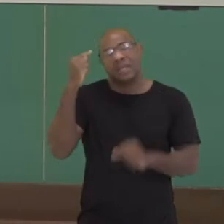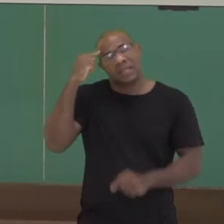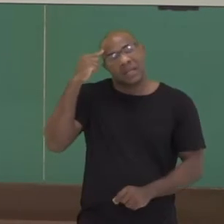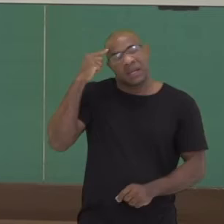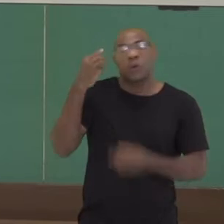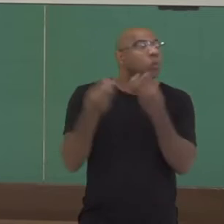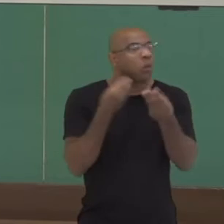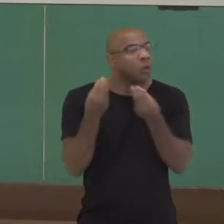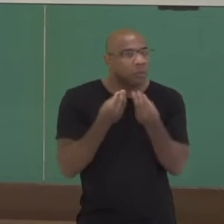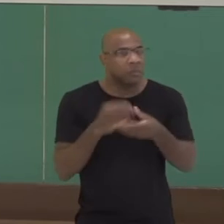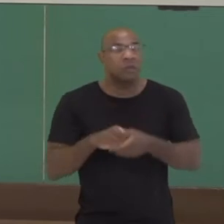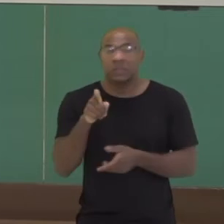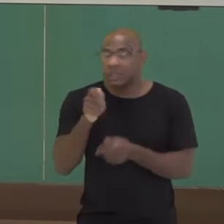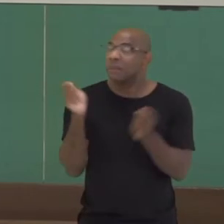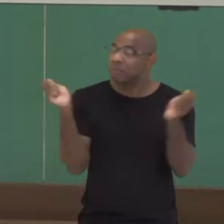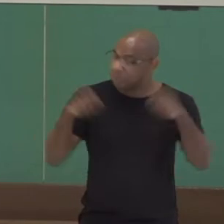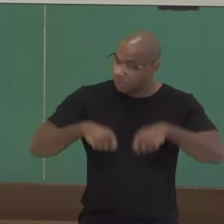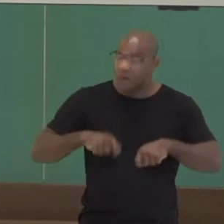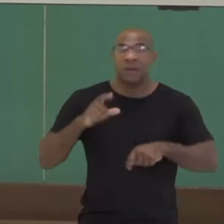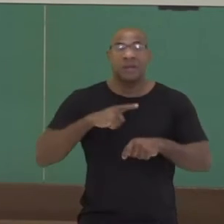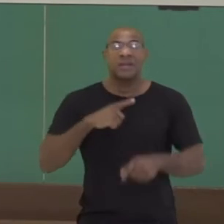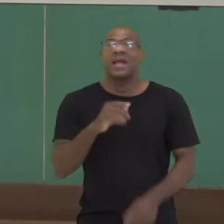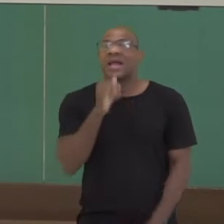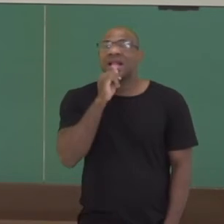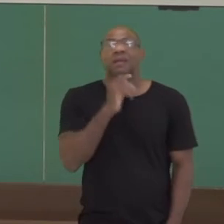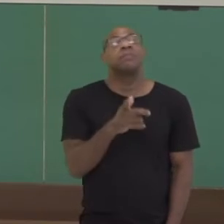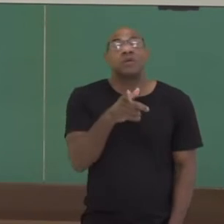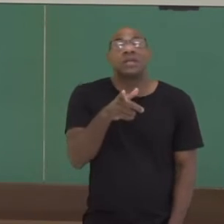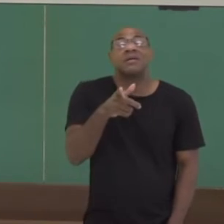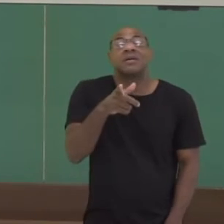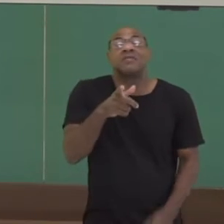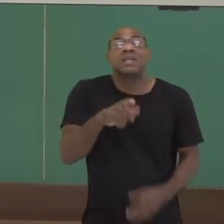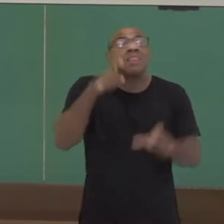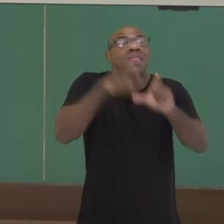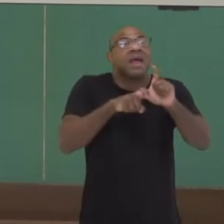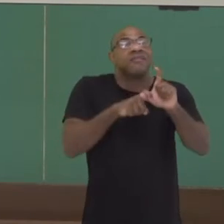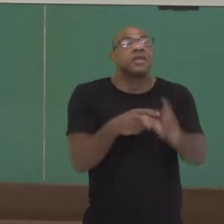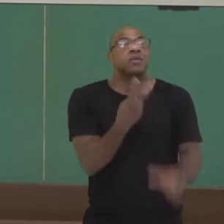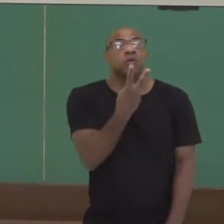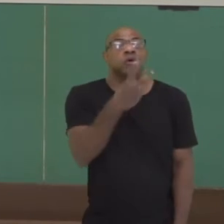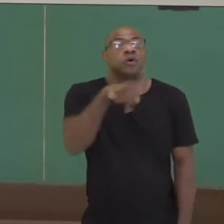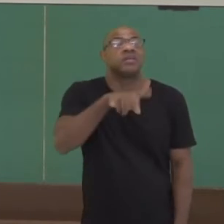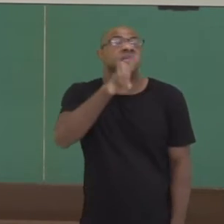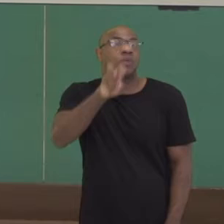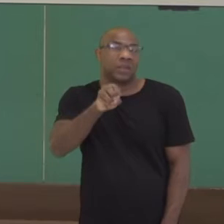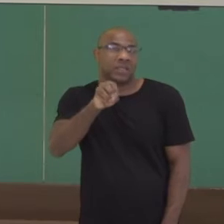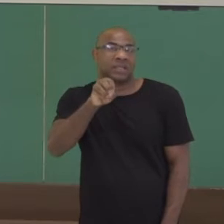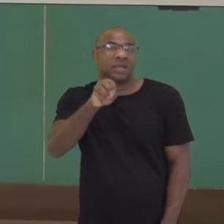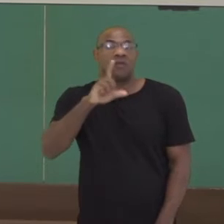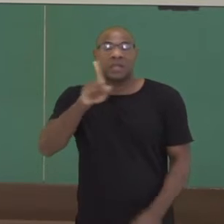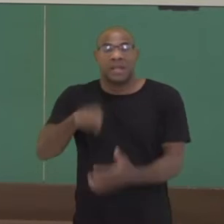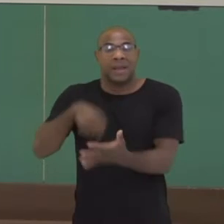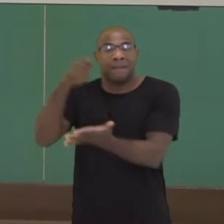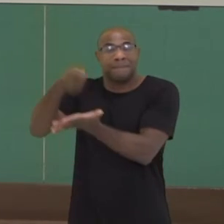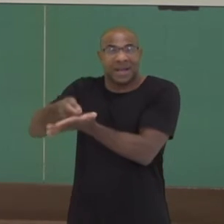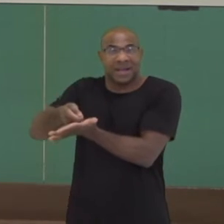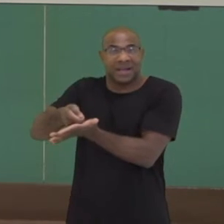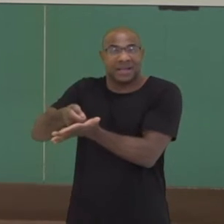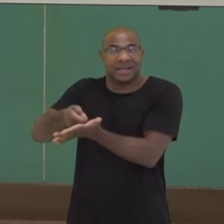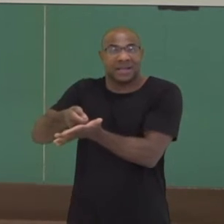olha, você deve R$2,50 ou 2,5 e ao pagar a sua continha você